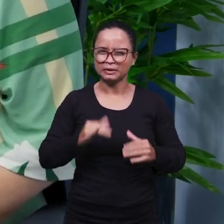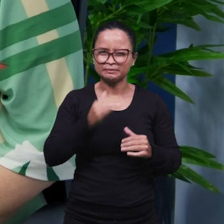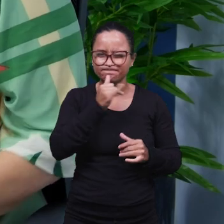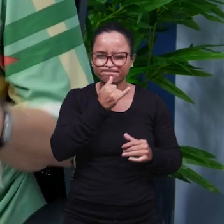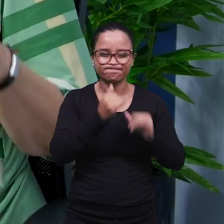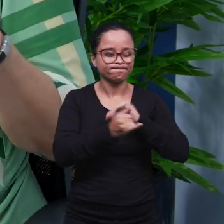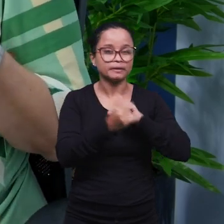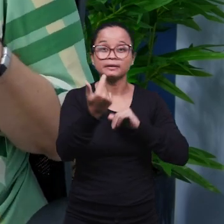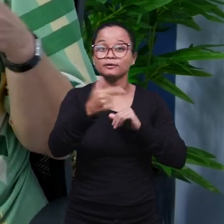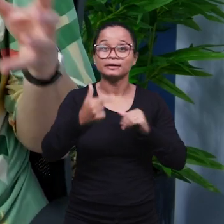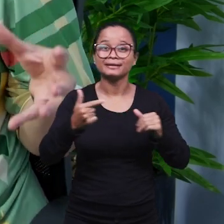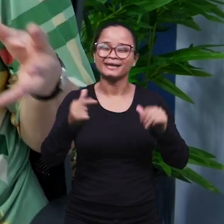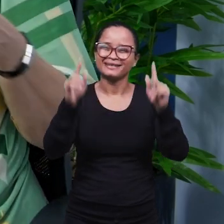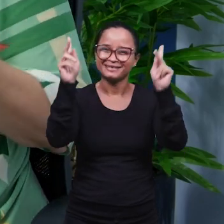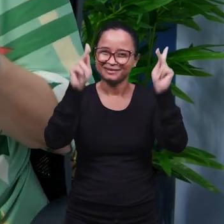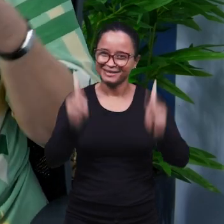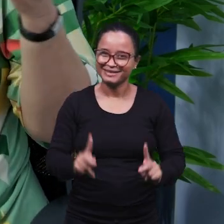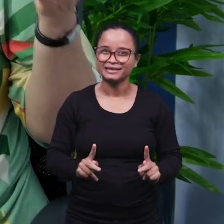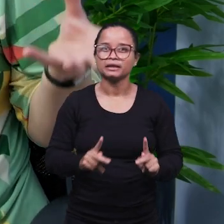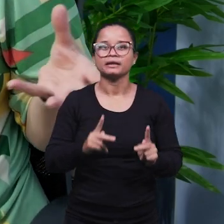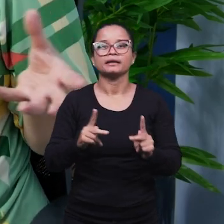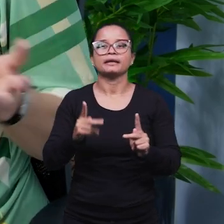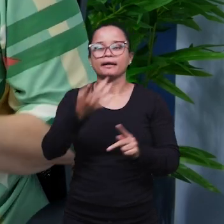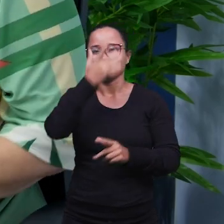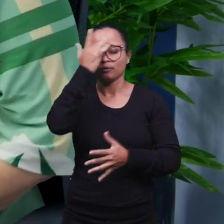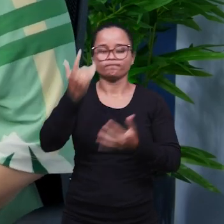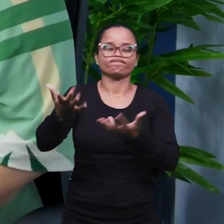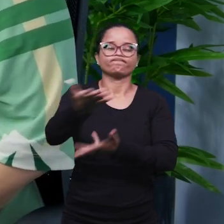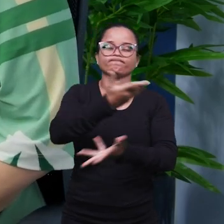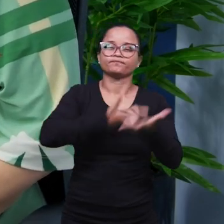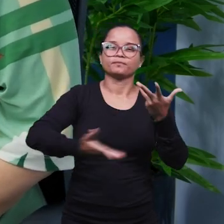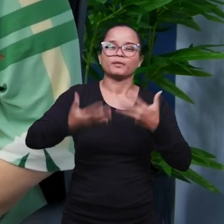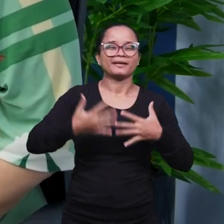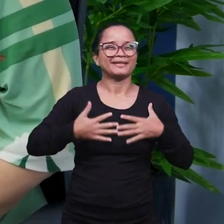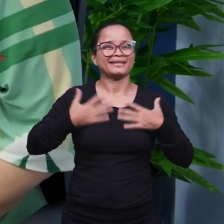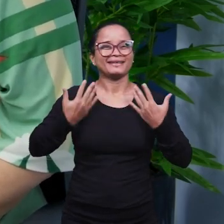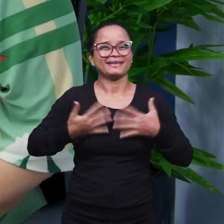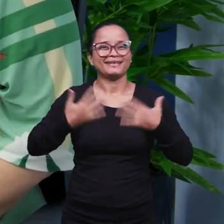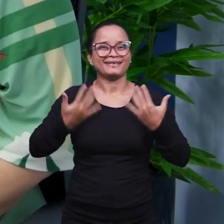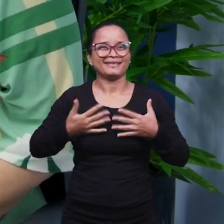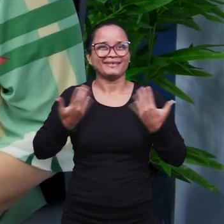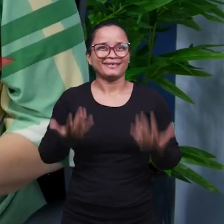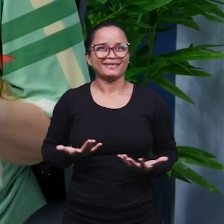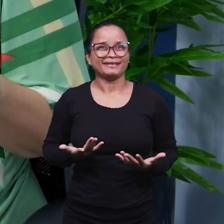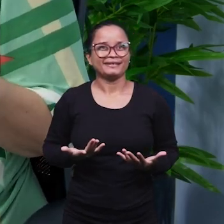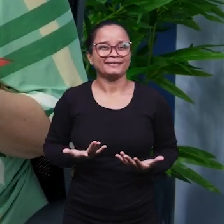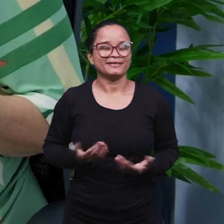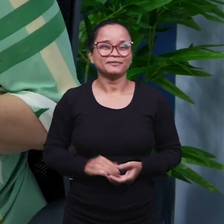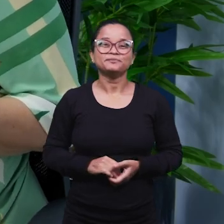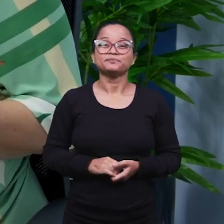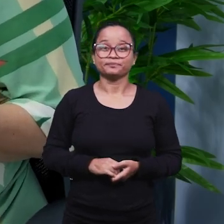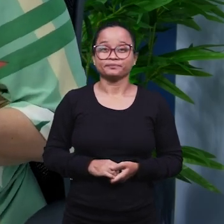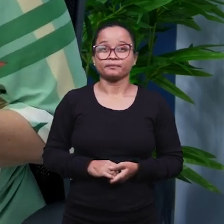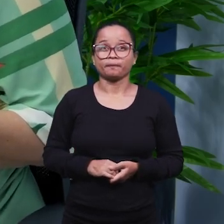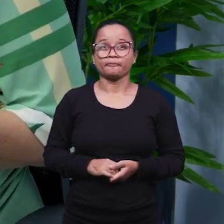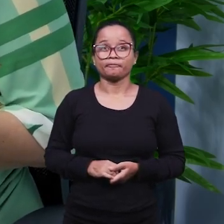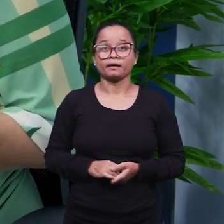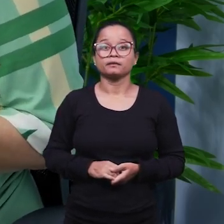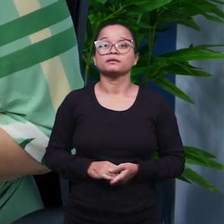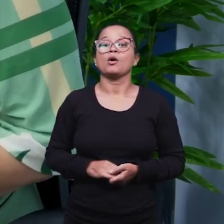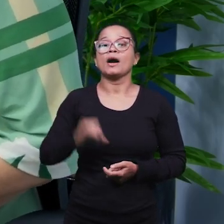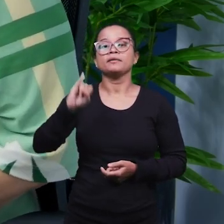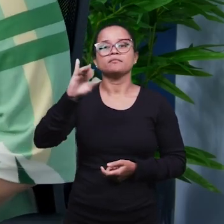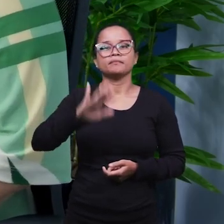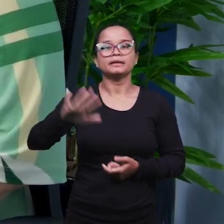paz. Quer dizer, as pessoas aqui vivendo em harmonia, só alegria. A figura, ela só